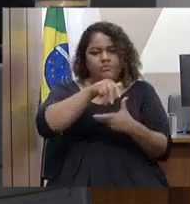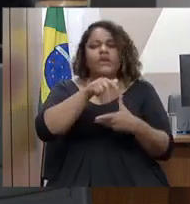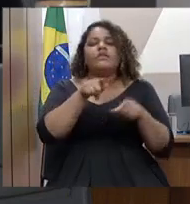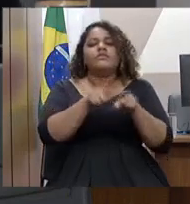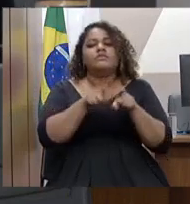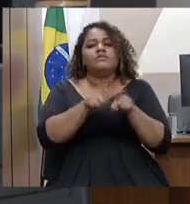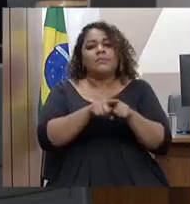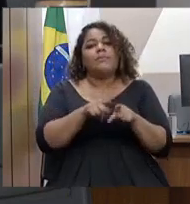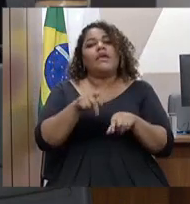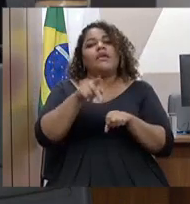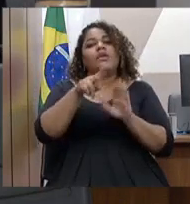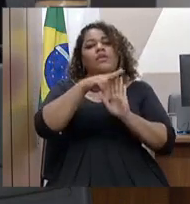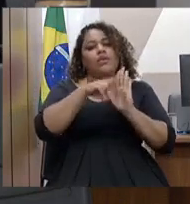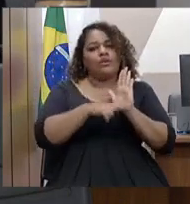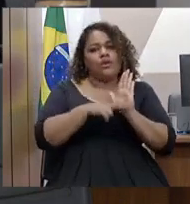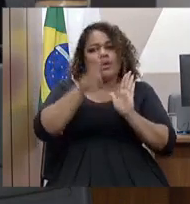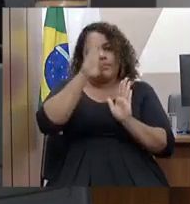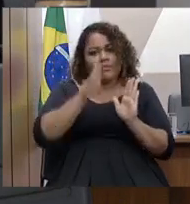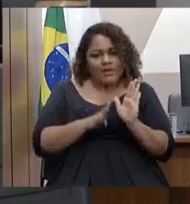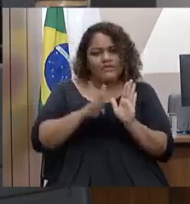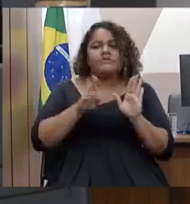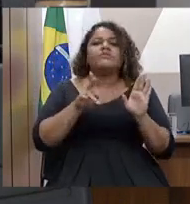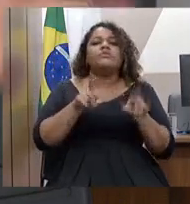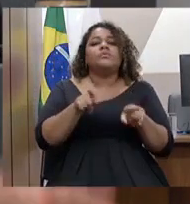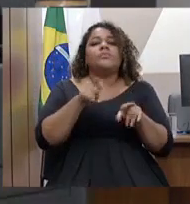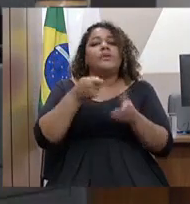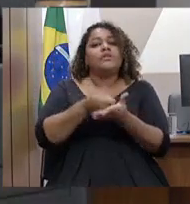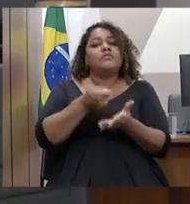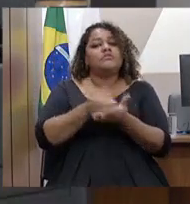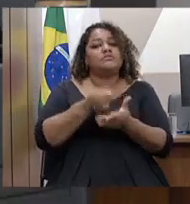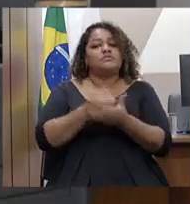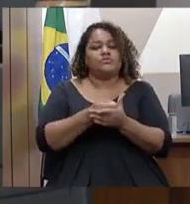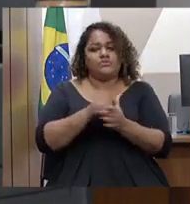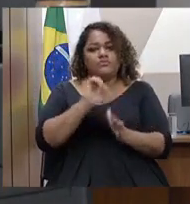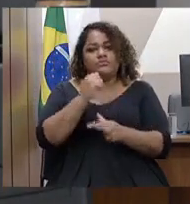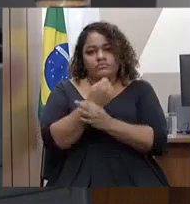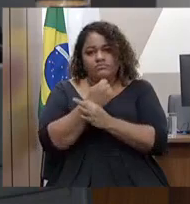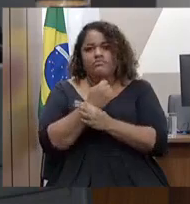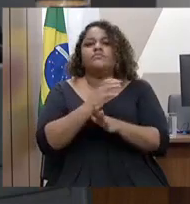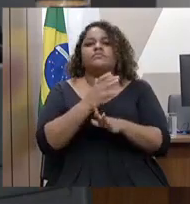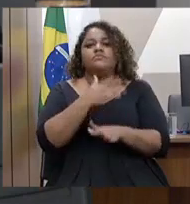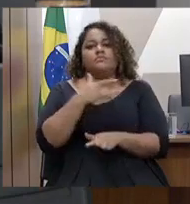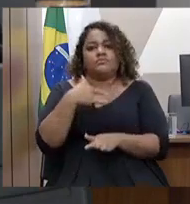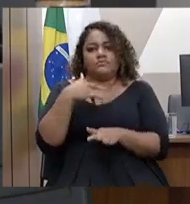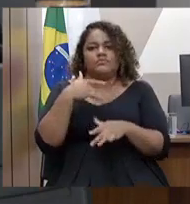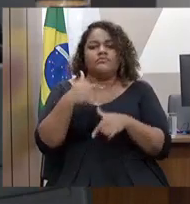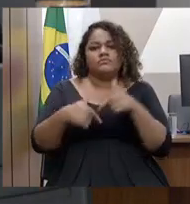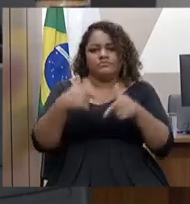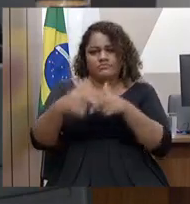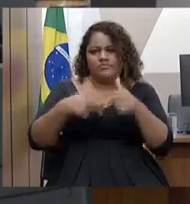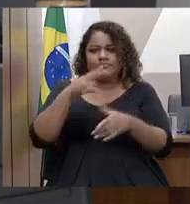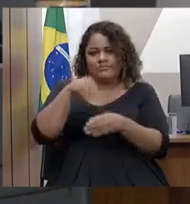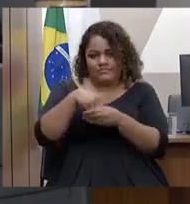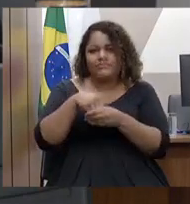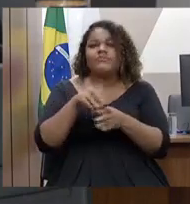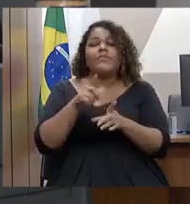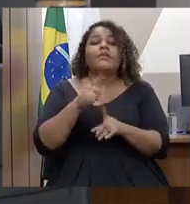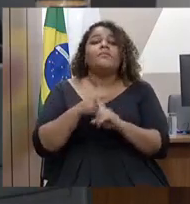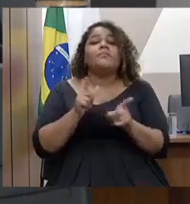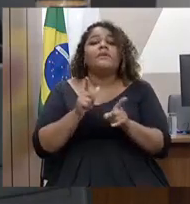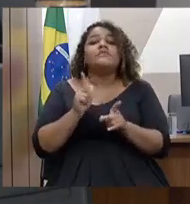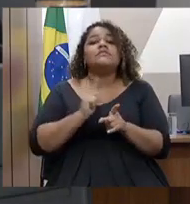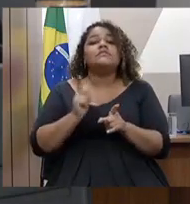subsídio técnico para exigir essa segurança essa saúde no trabalho e uns dos principais os principais princípios que regem